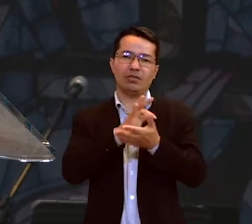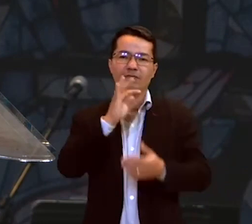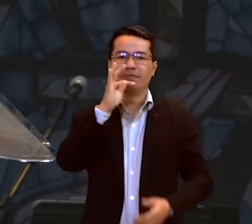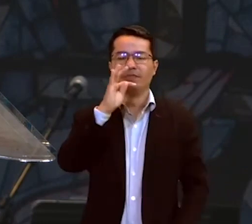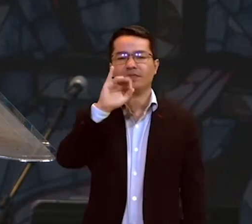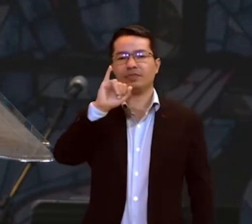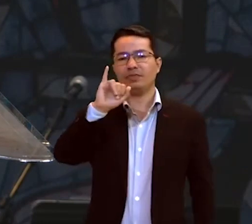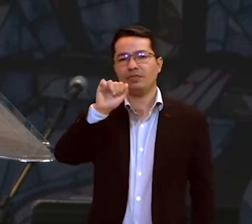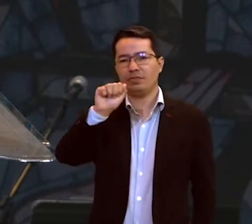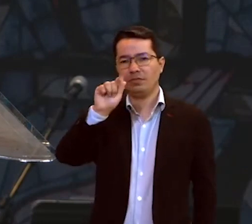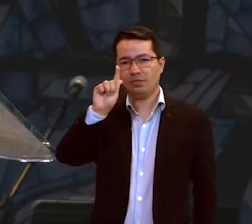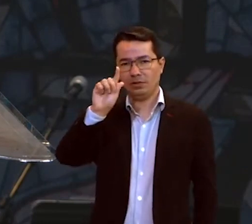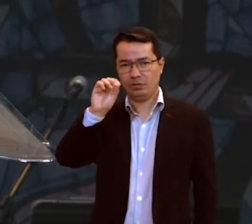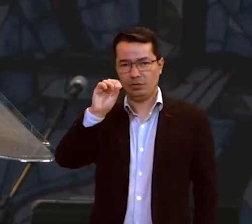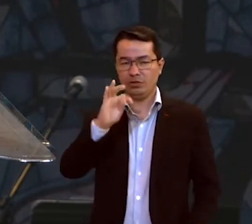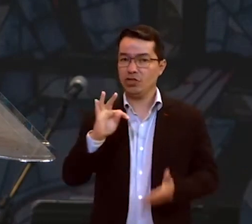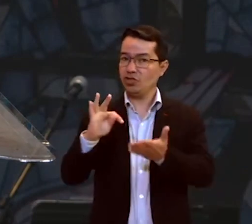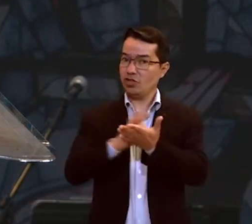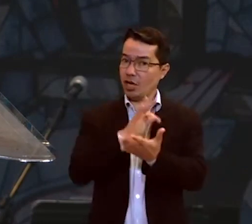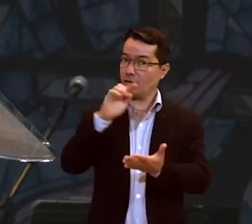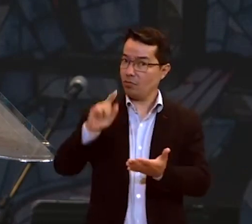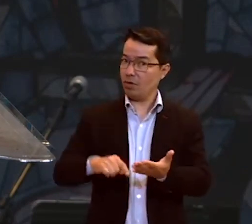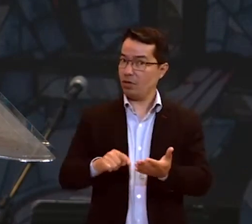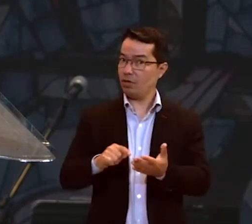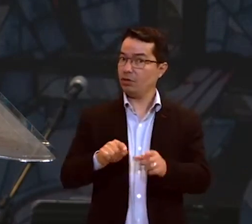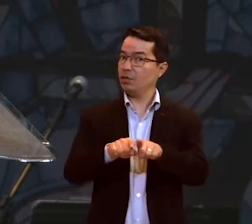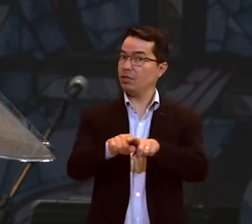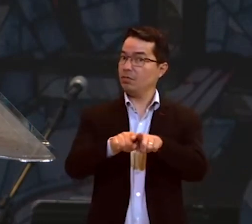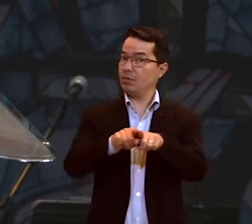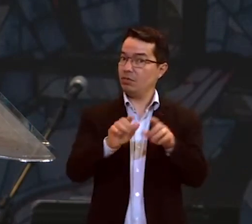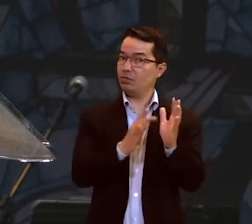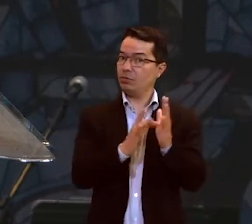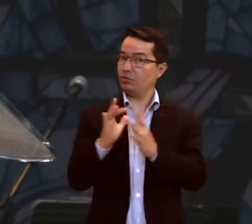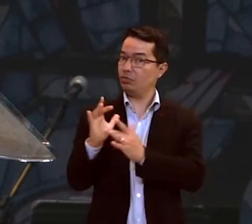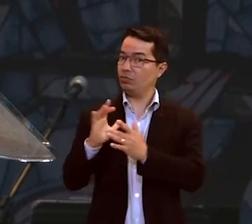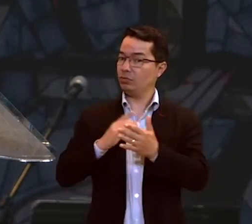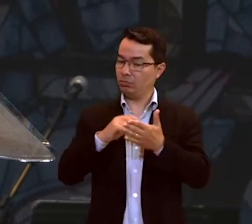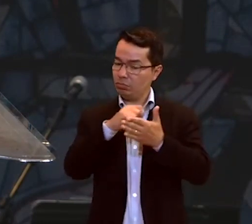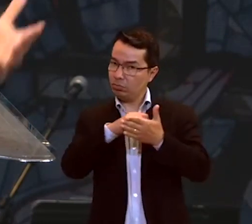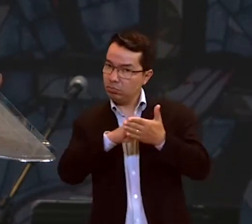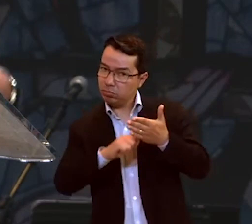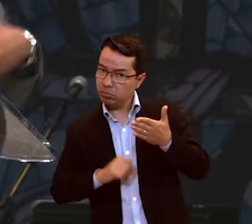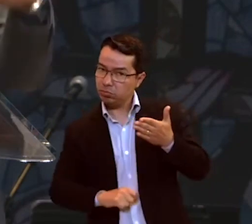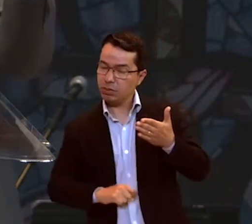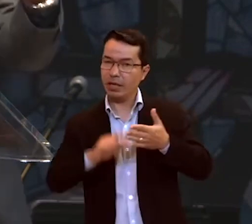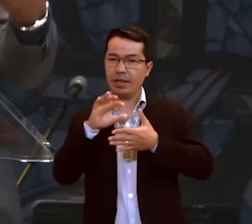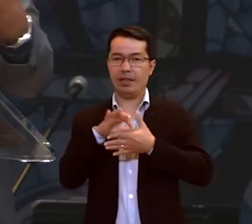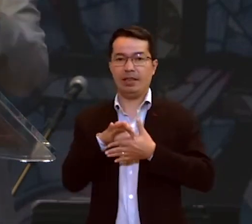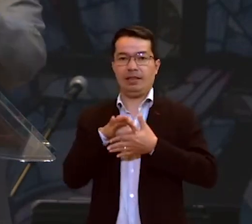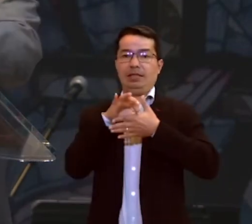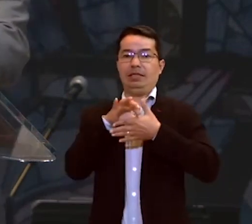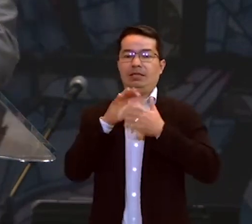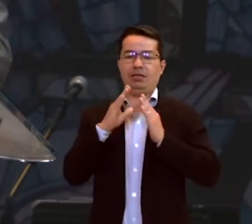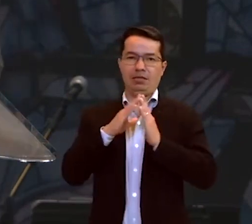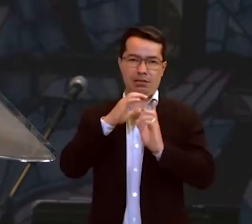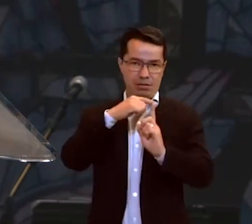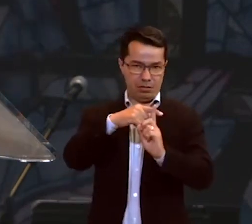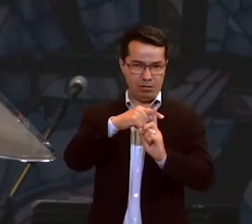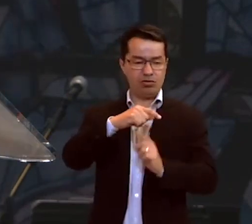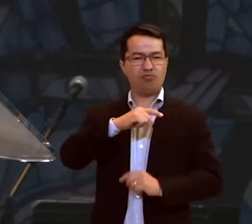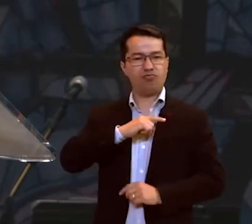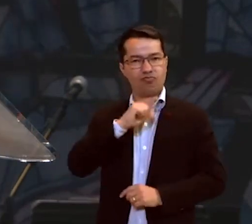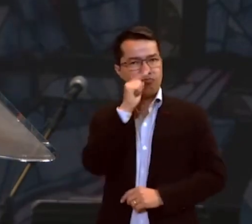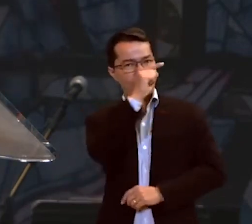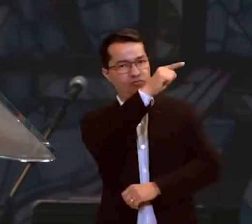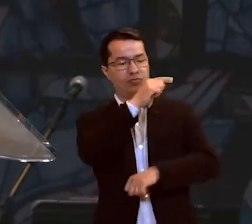E Tiago, aqui, é o irmão de Jesus. O irmão de Jesus que escreve essa carta, ele era um líder da igreja, uma coluna da igreja de